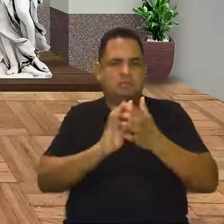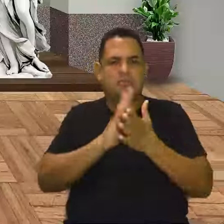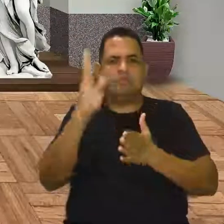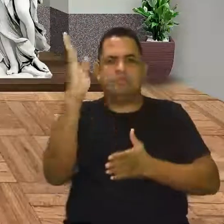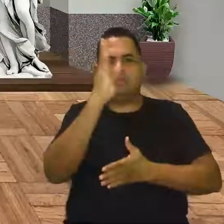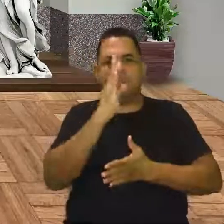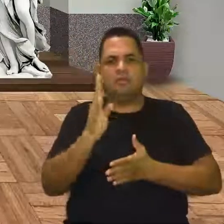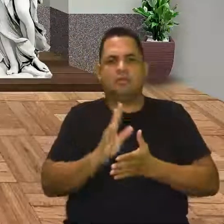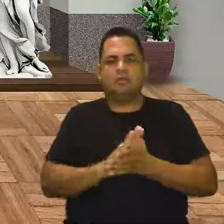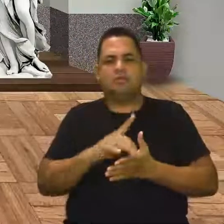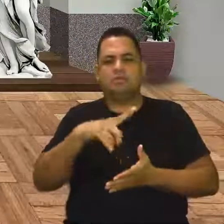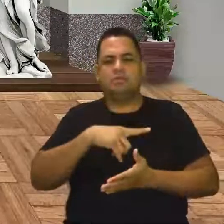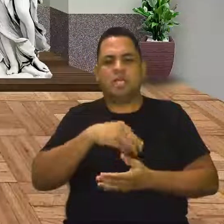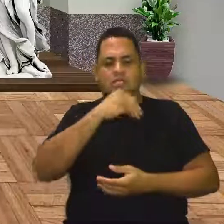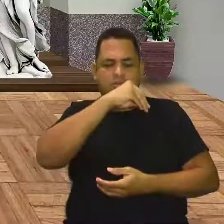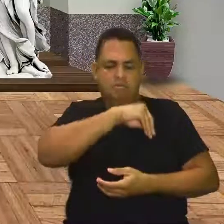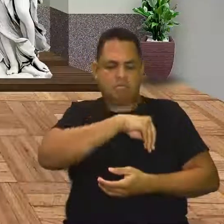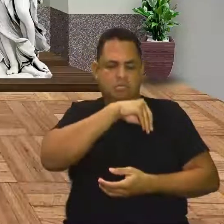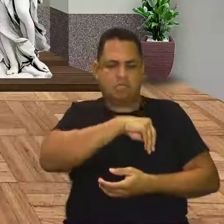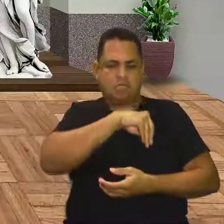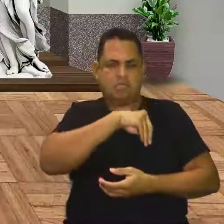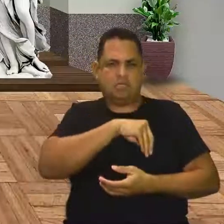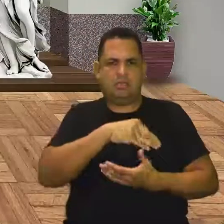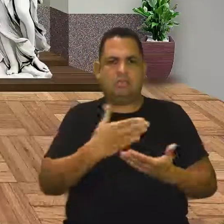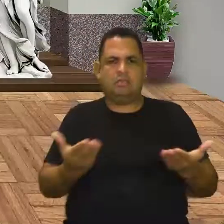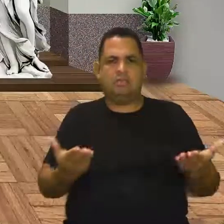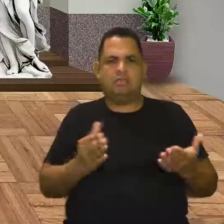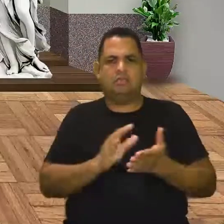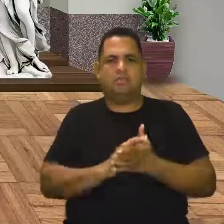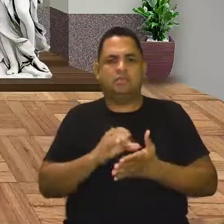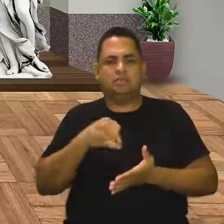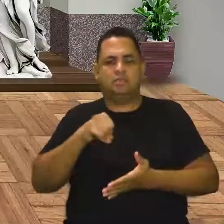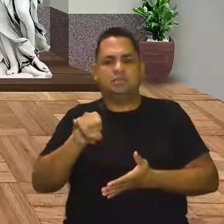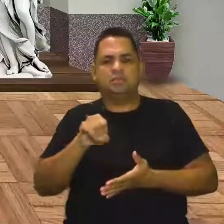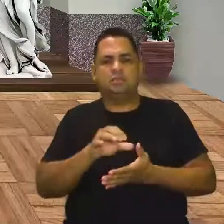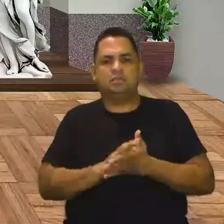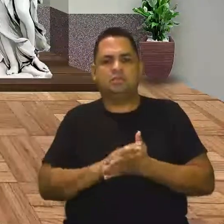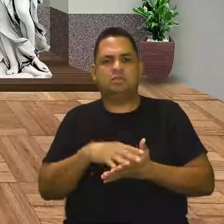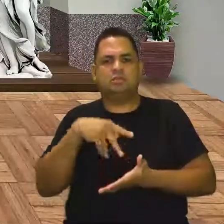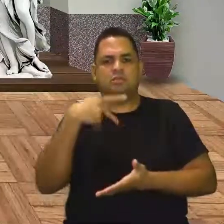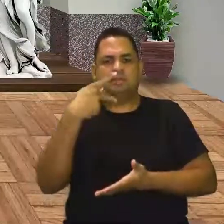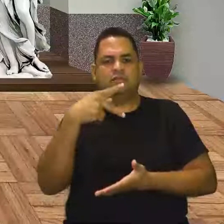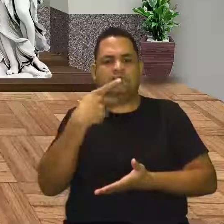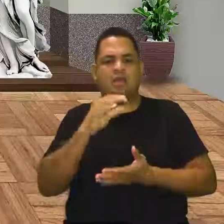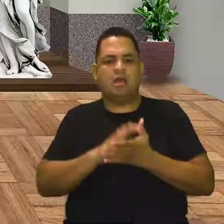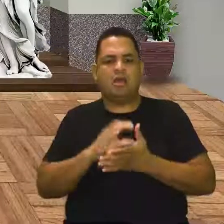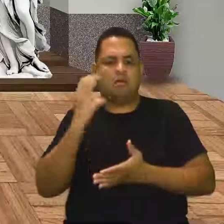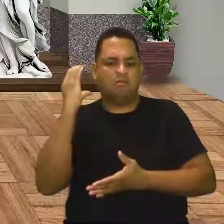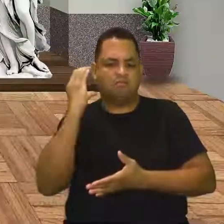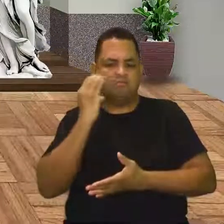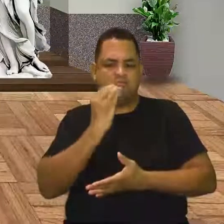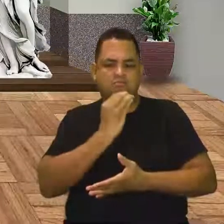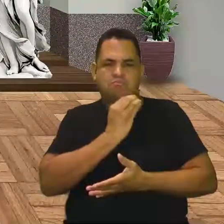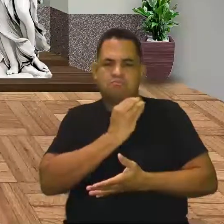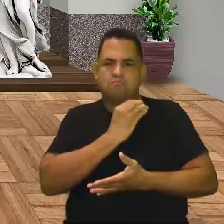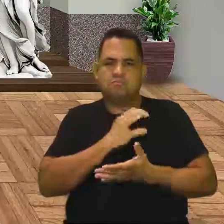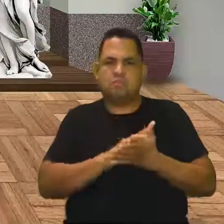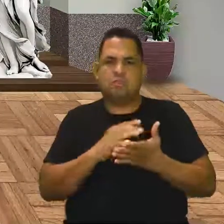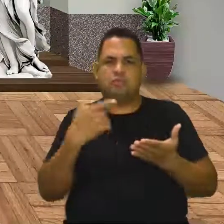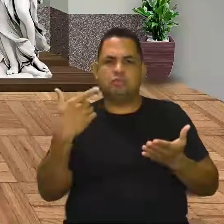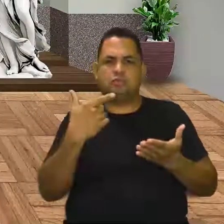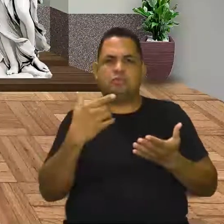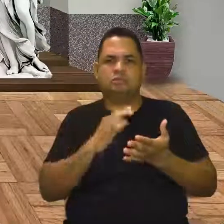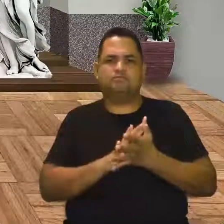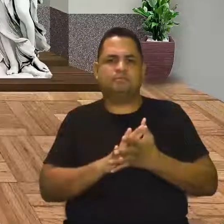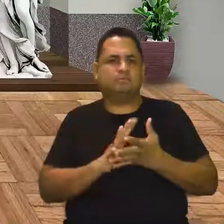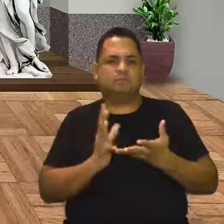país assalariado. Aluno, se eu te contar a história de Dom Pedro, você vira um